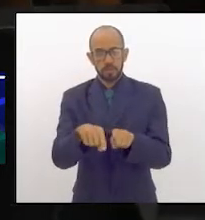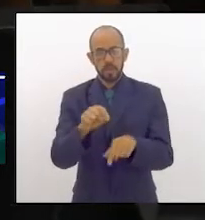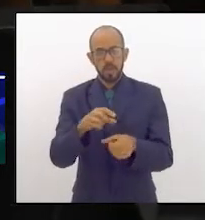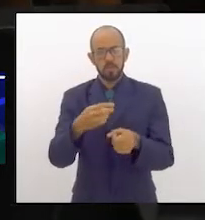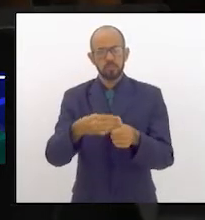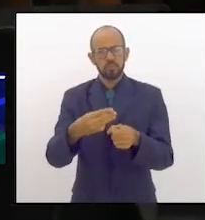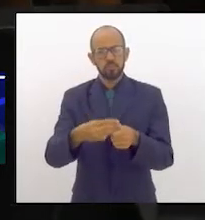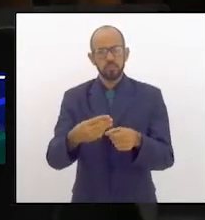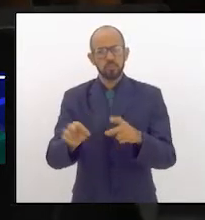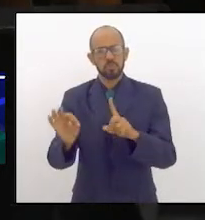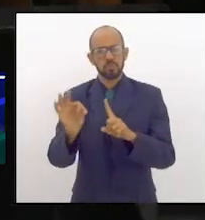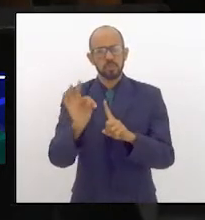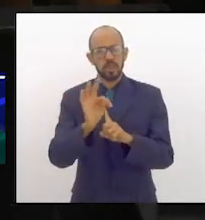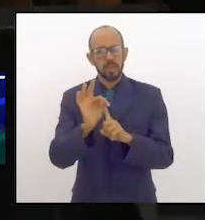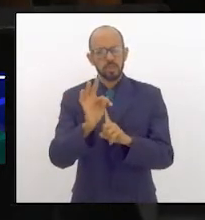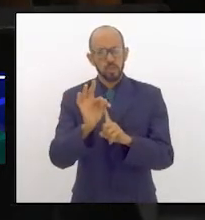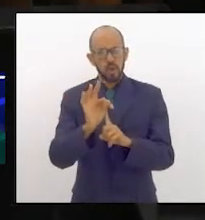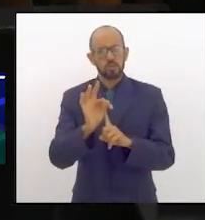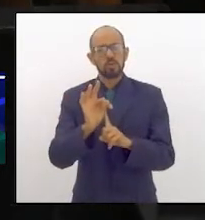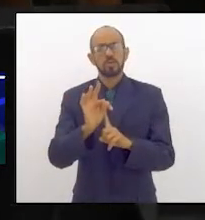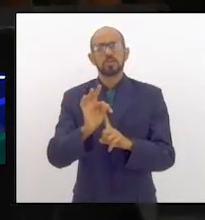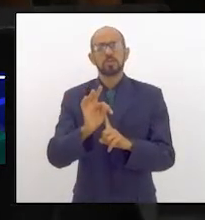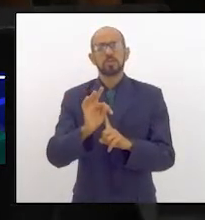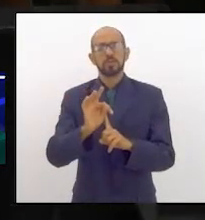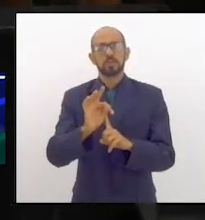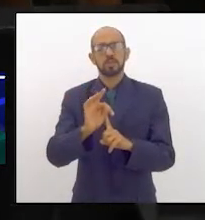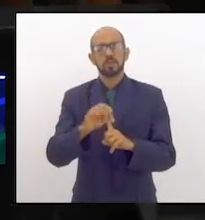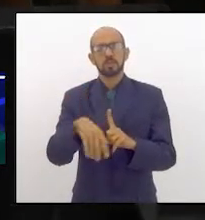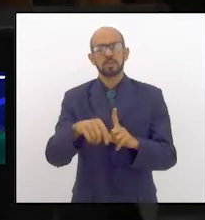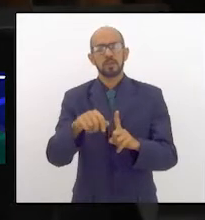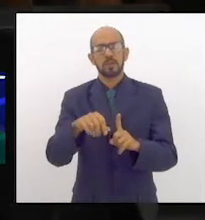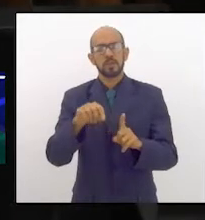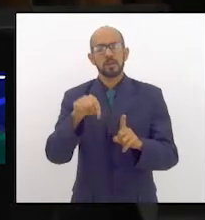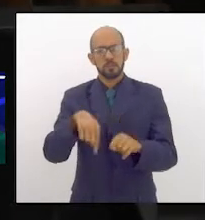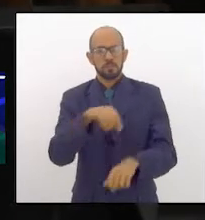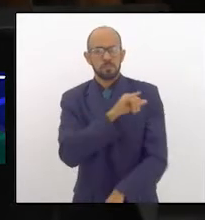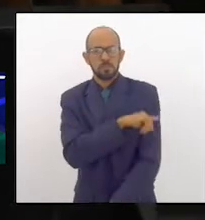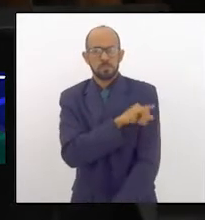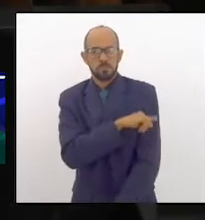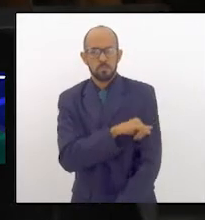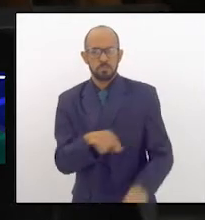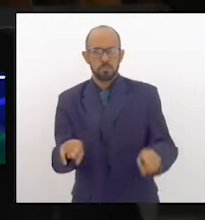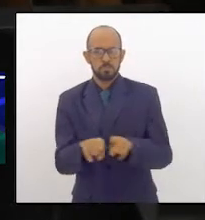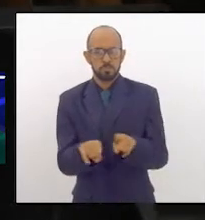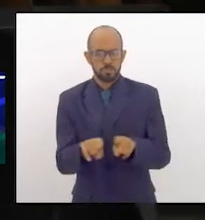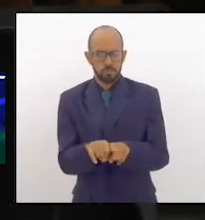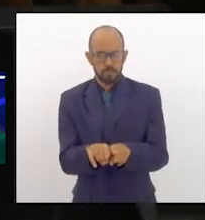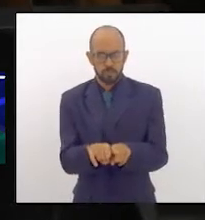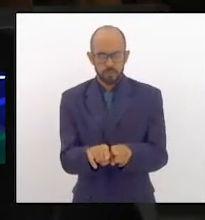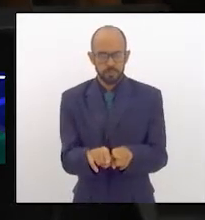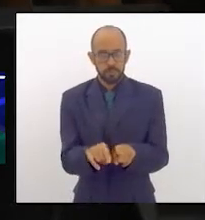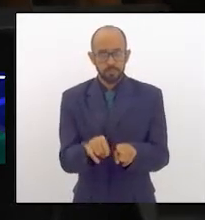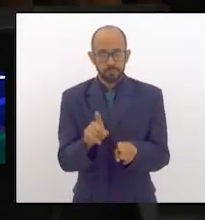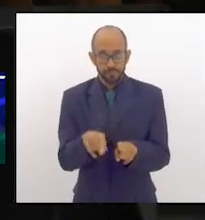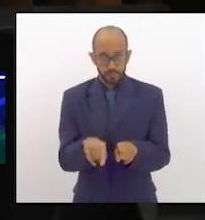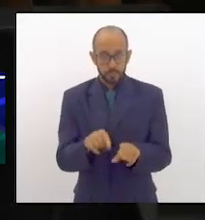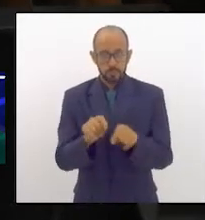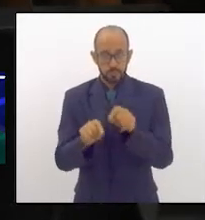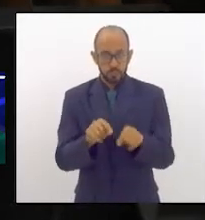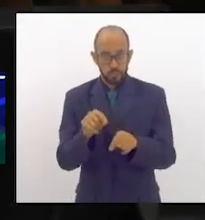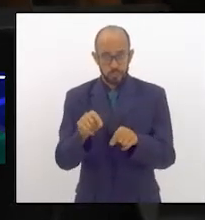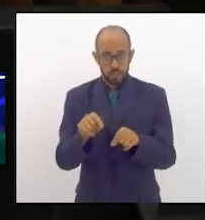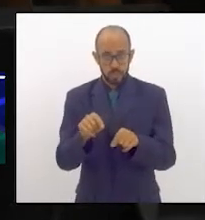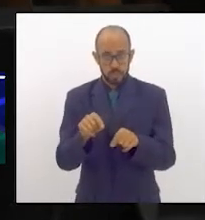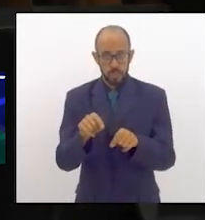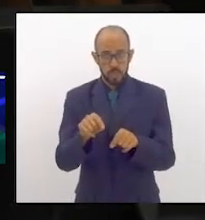Teresópolis e o município do Rio de Janeiro e a função das Antenas